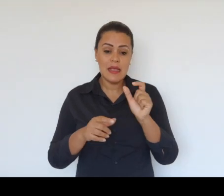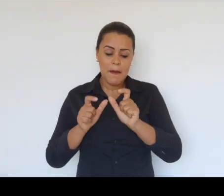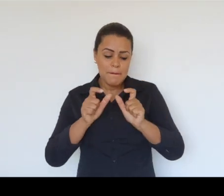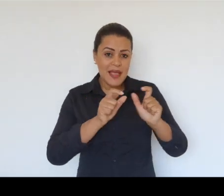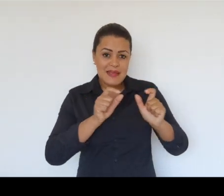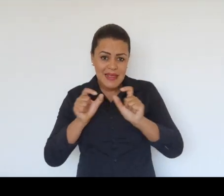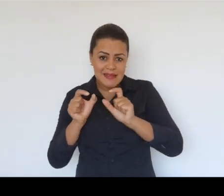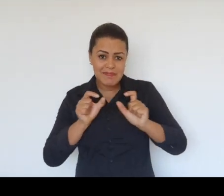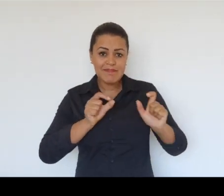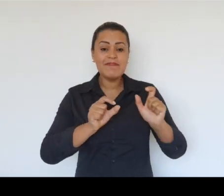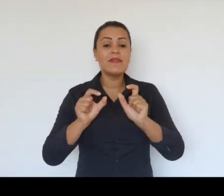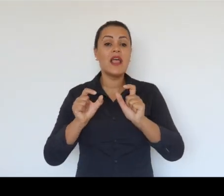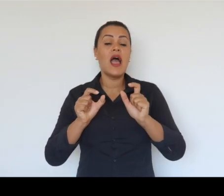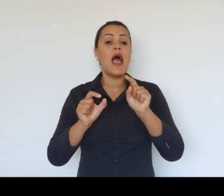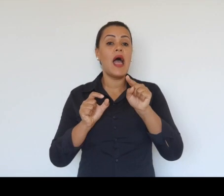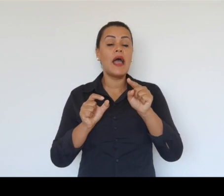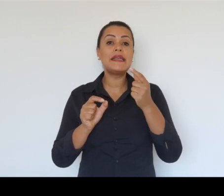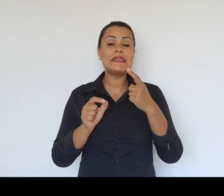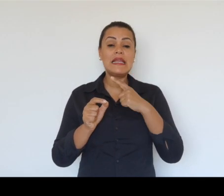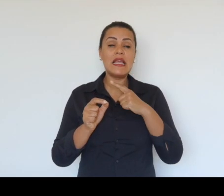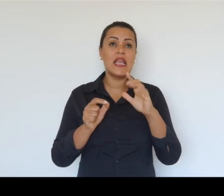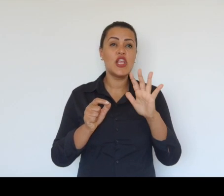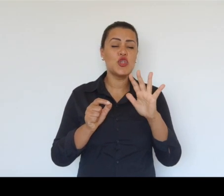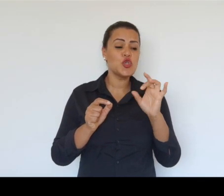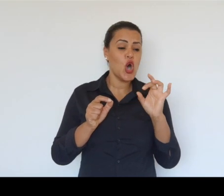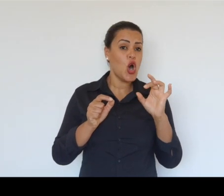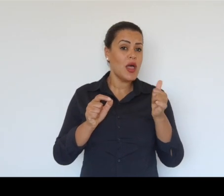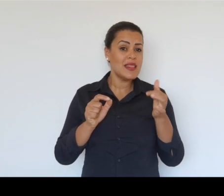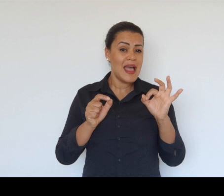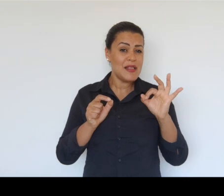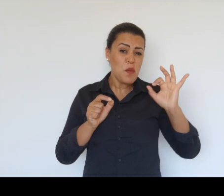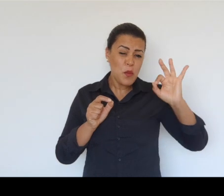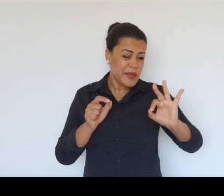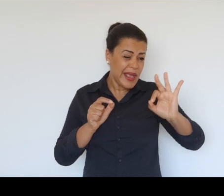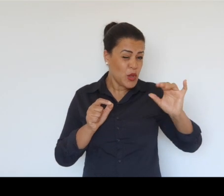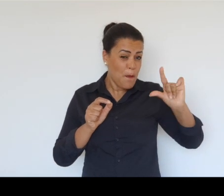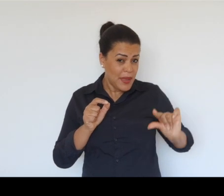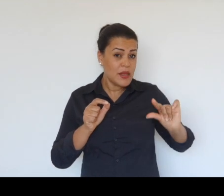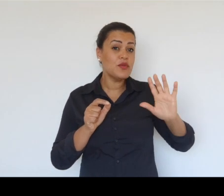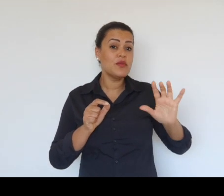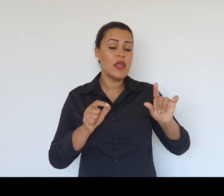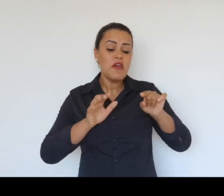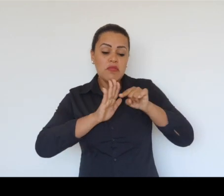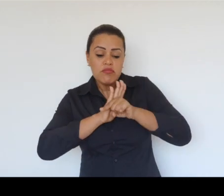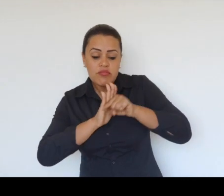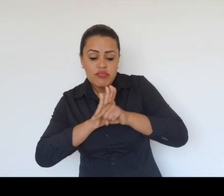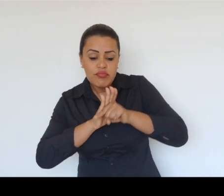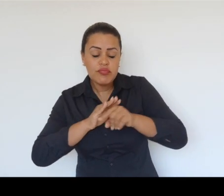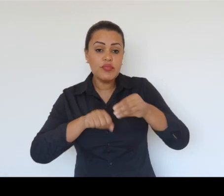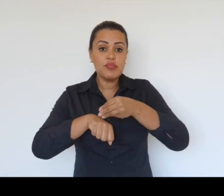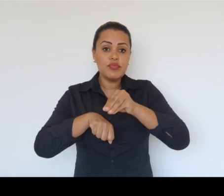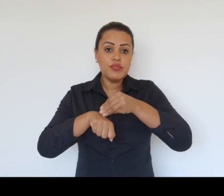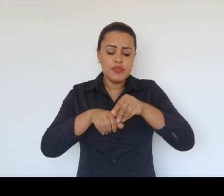300 peças, não chega nem 10% o número de peças que foram encontradas em escavações